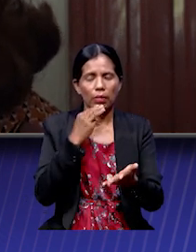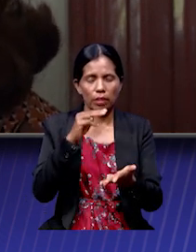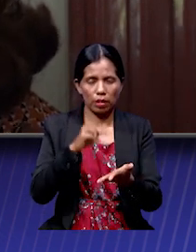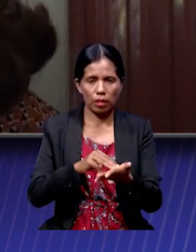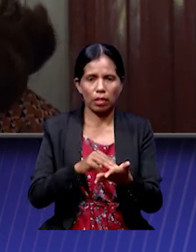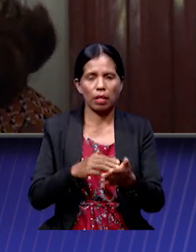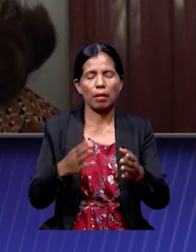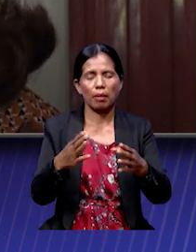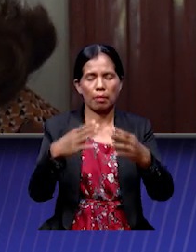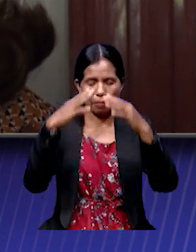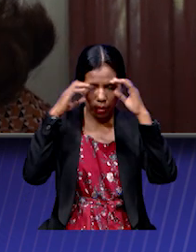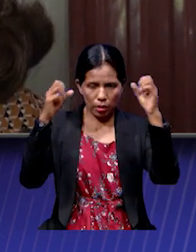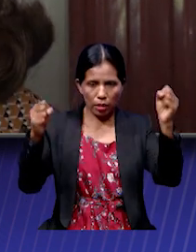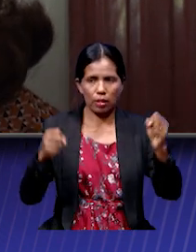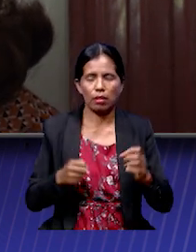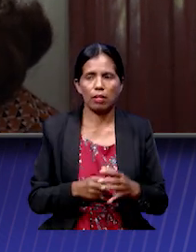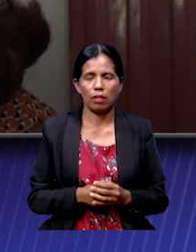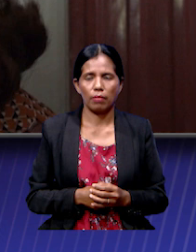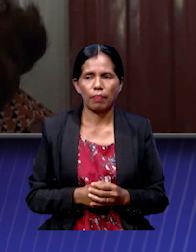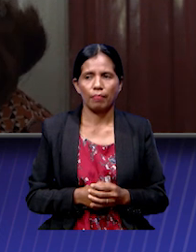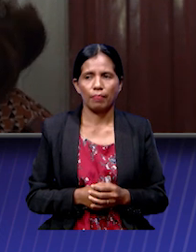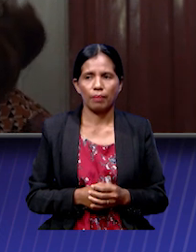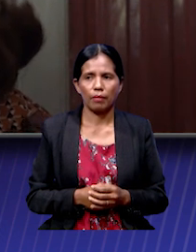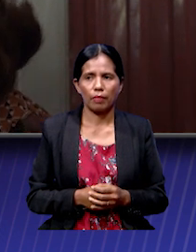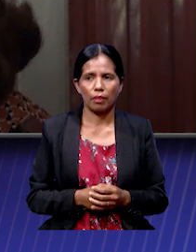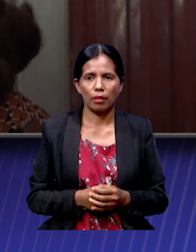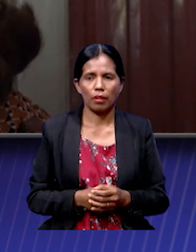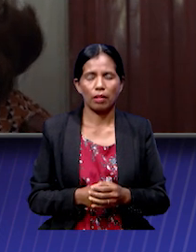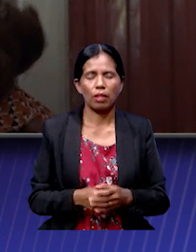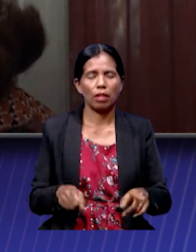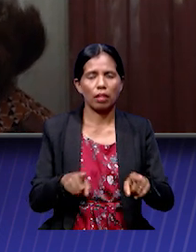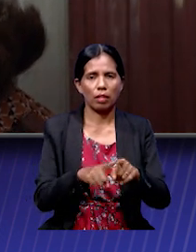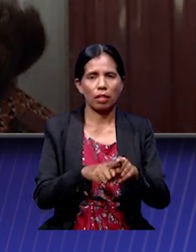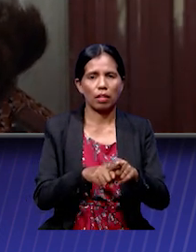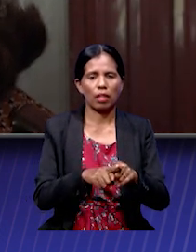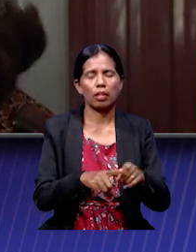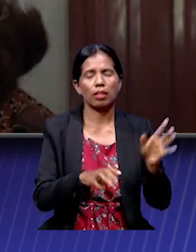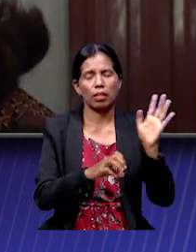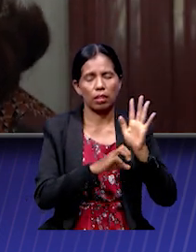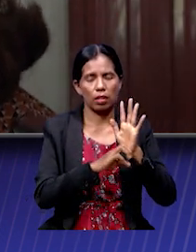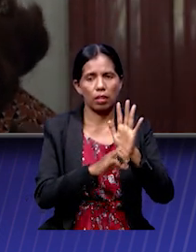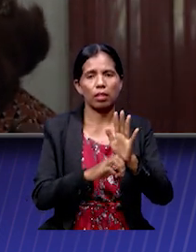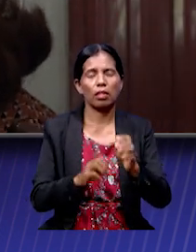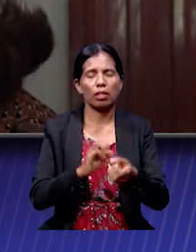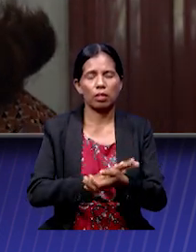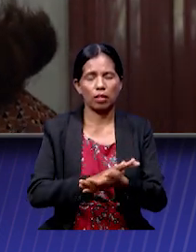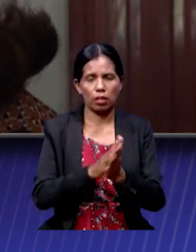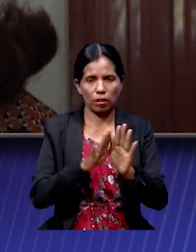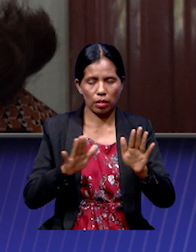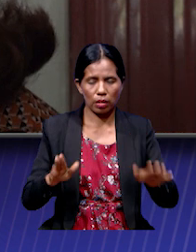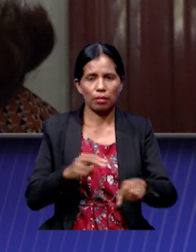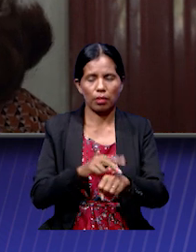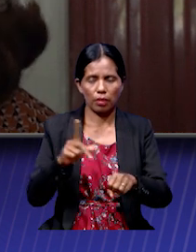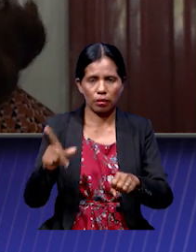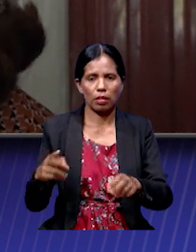Presidente da República no dar símbolo Unidade Nacional, nomos responsável para regular